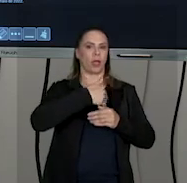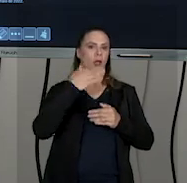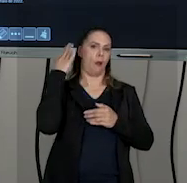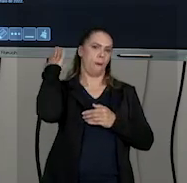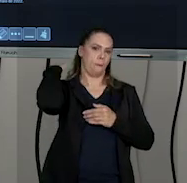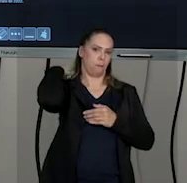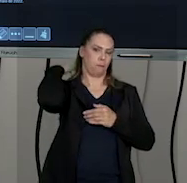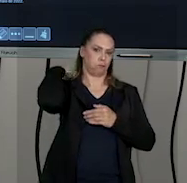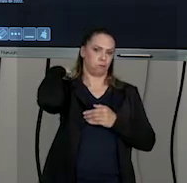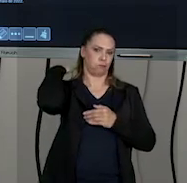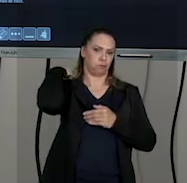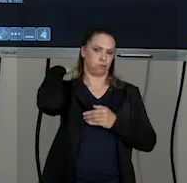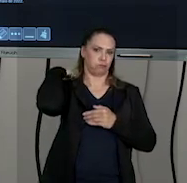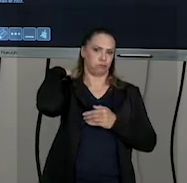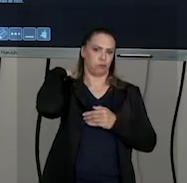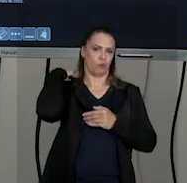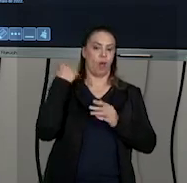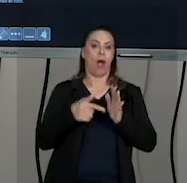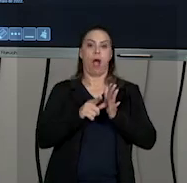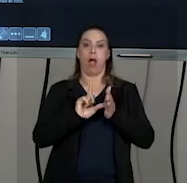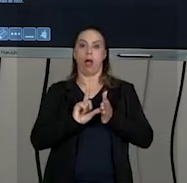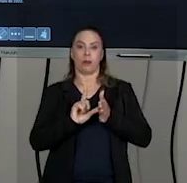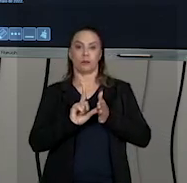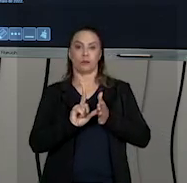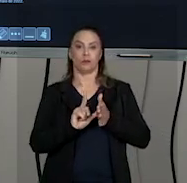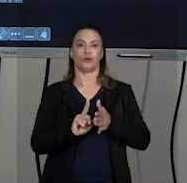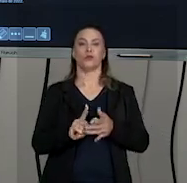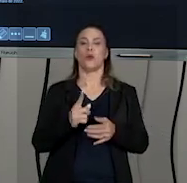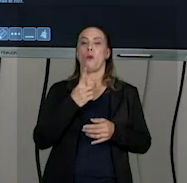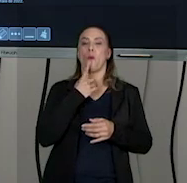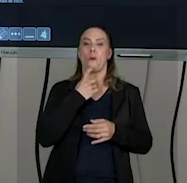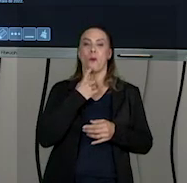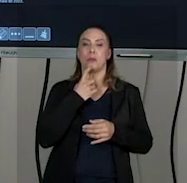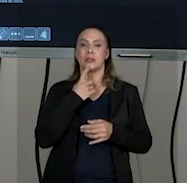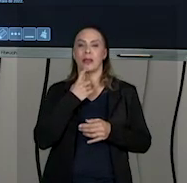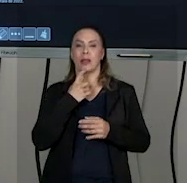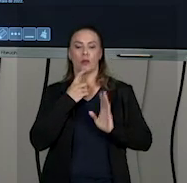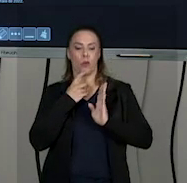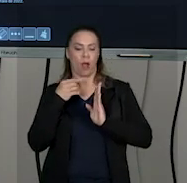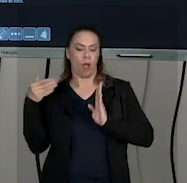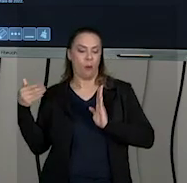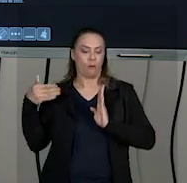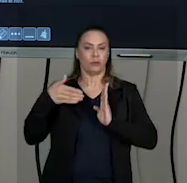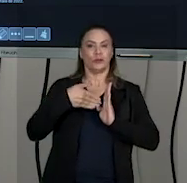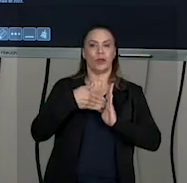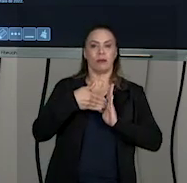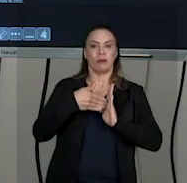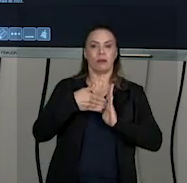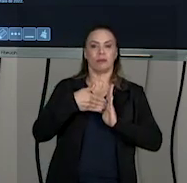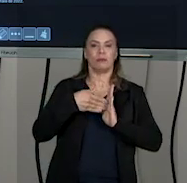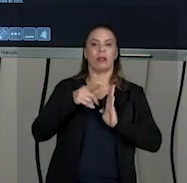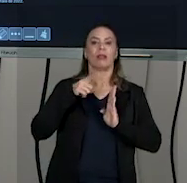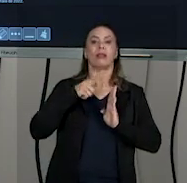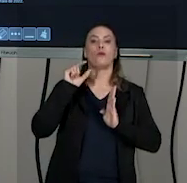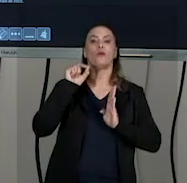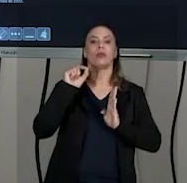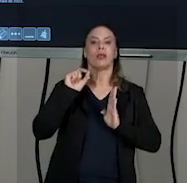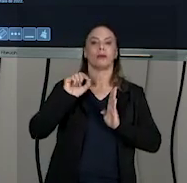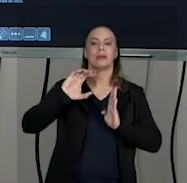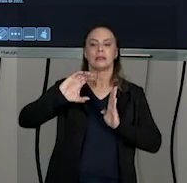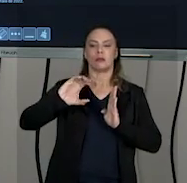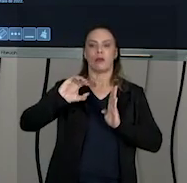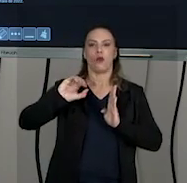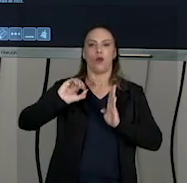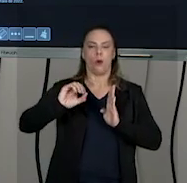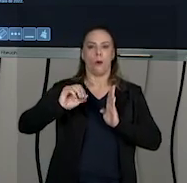no coração, no átrio direito, é um sangue que é rico em gás carbônico. Eu falei para vocês na